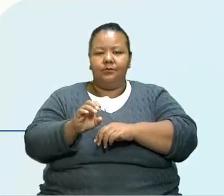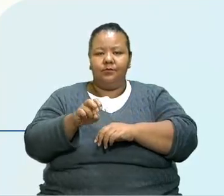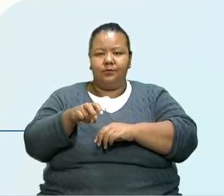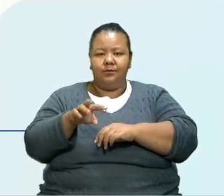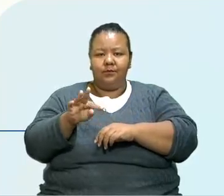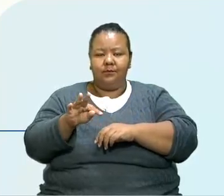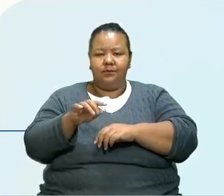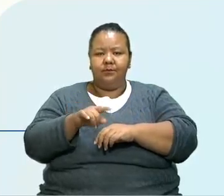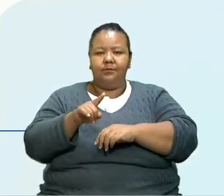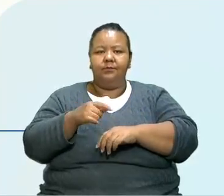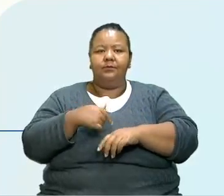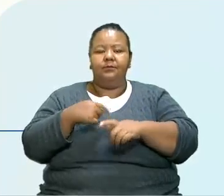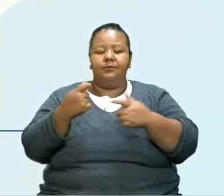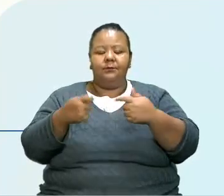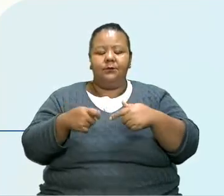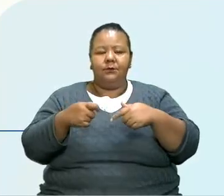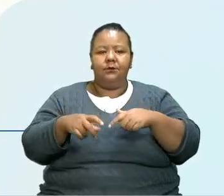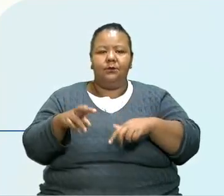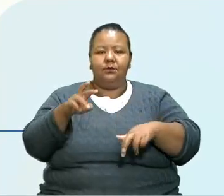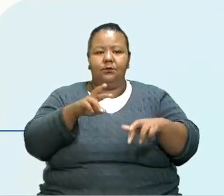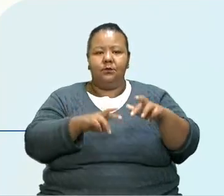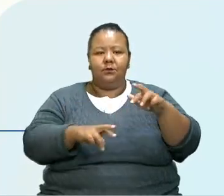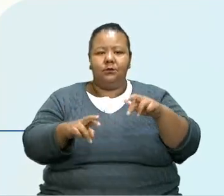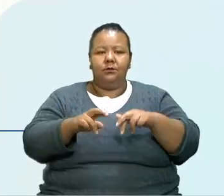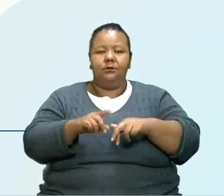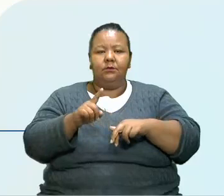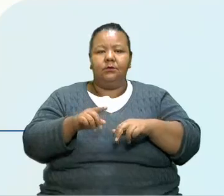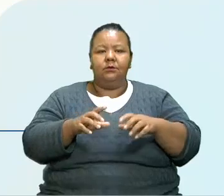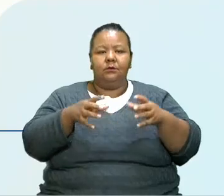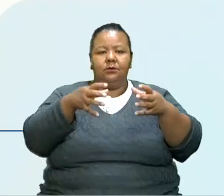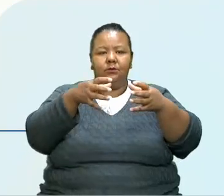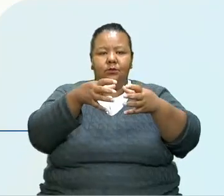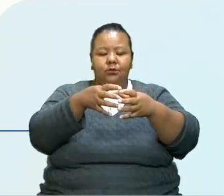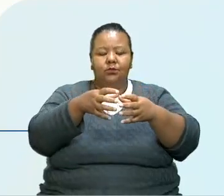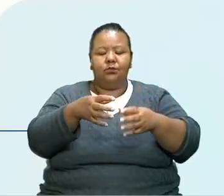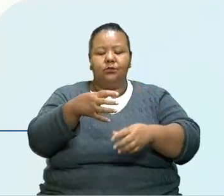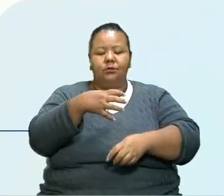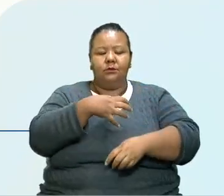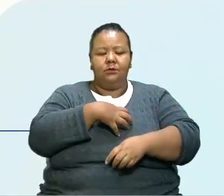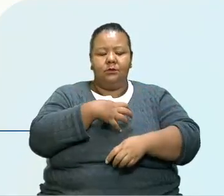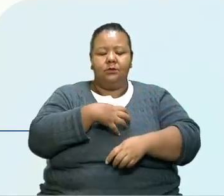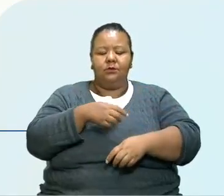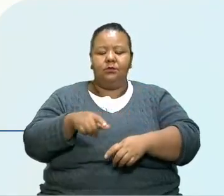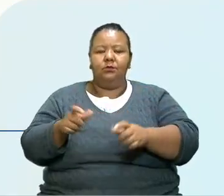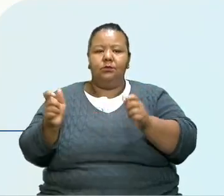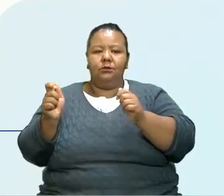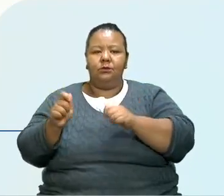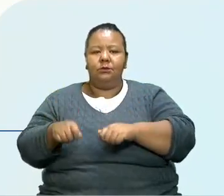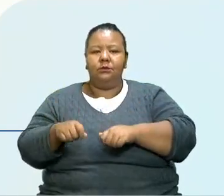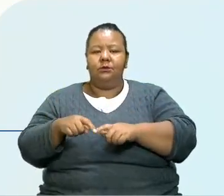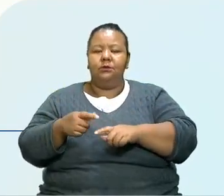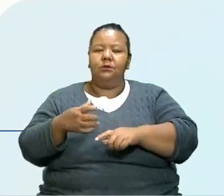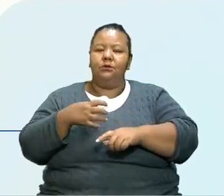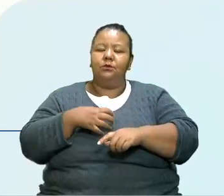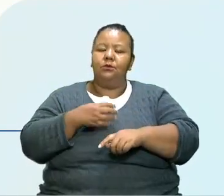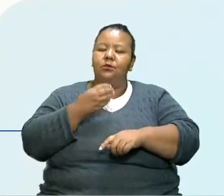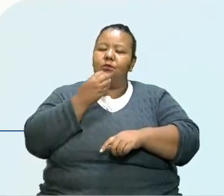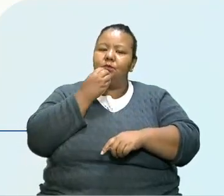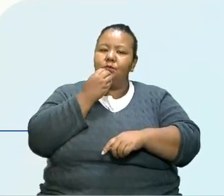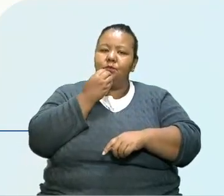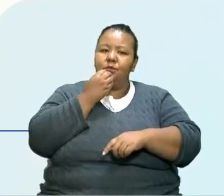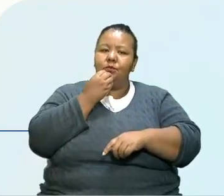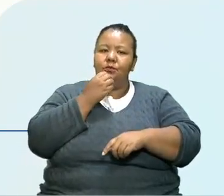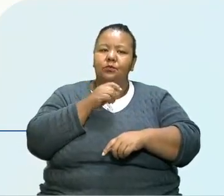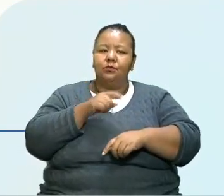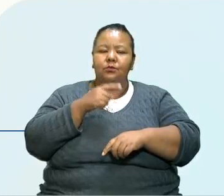empowerment, eu tenho que também analisar que ele vai ser através do conjunto atitude, capacidade e condições de oportunidade. Ou seja,